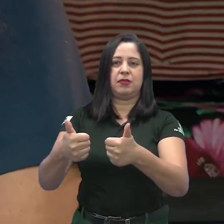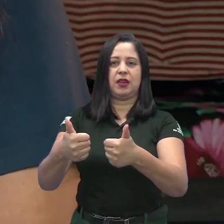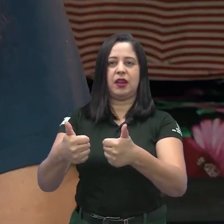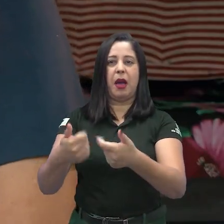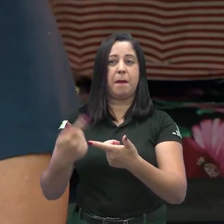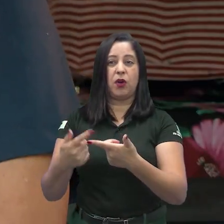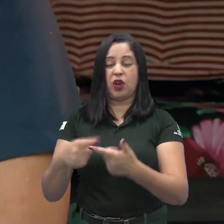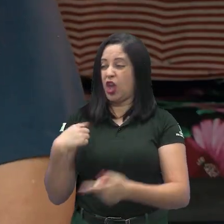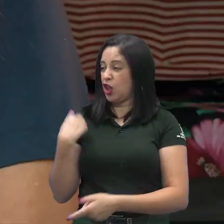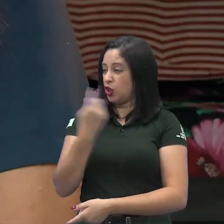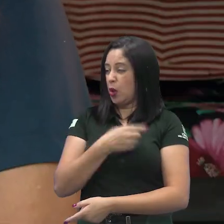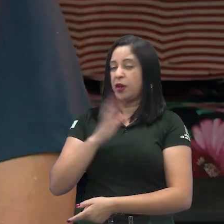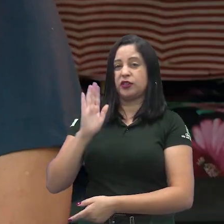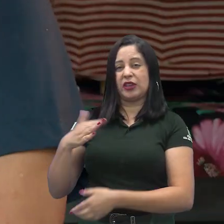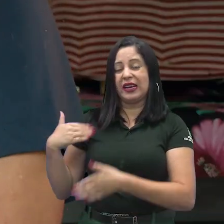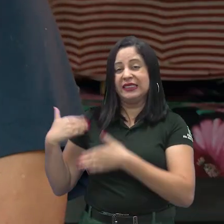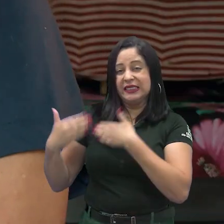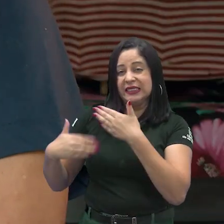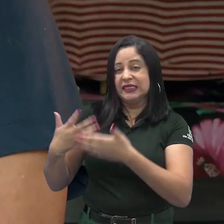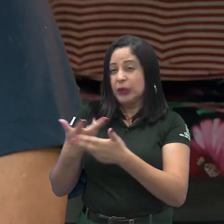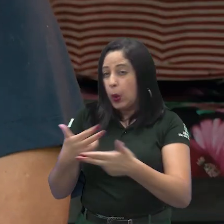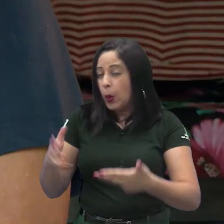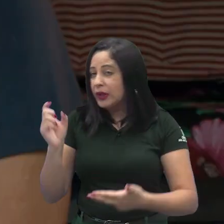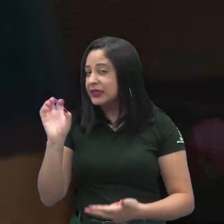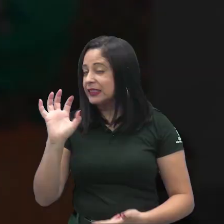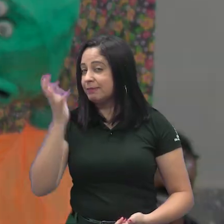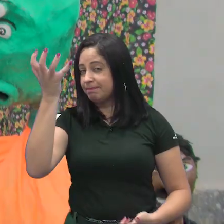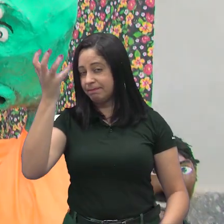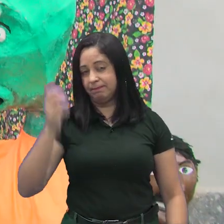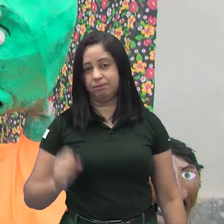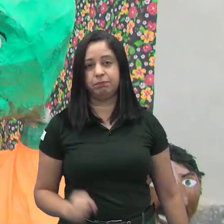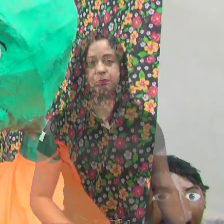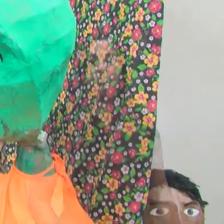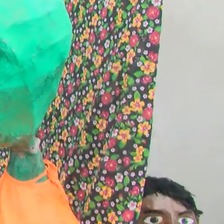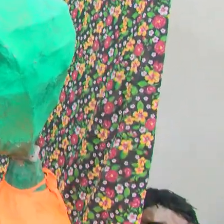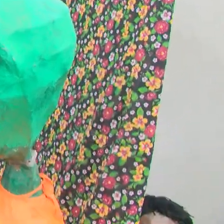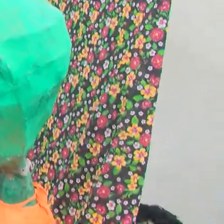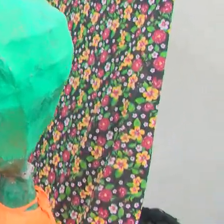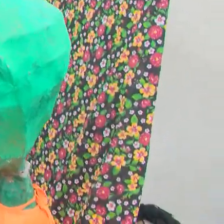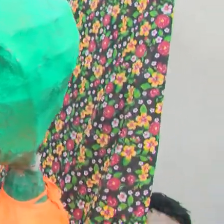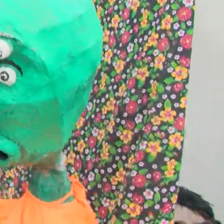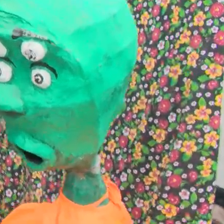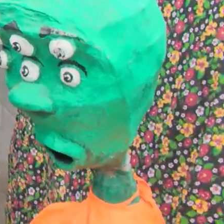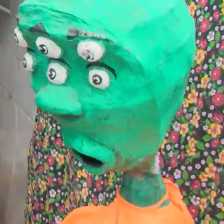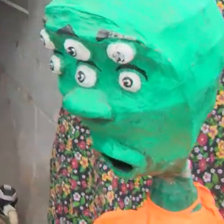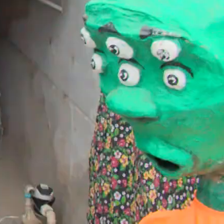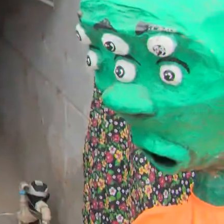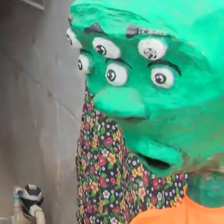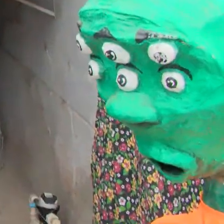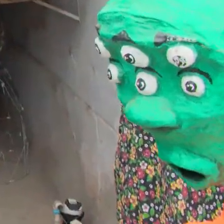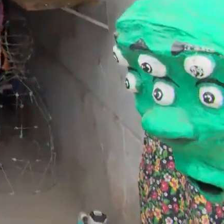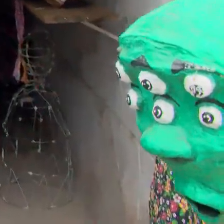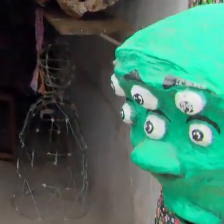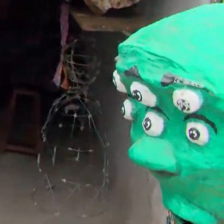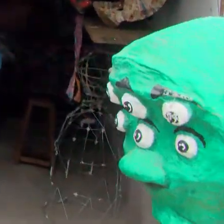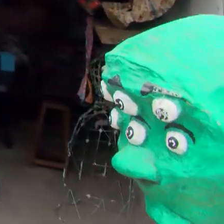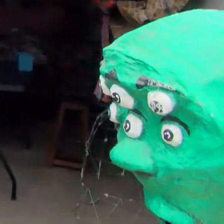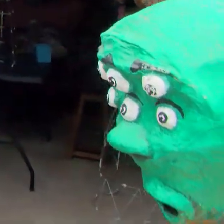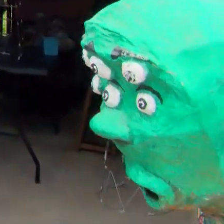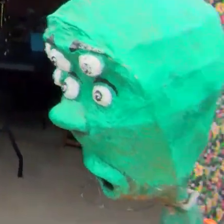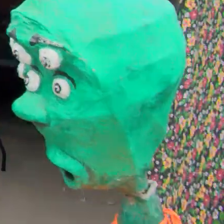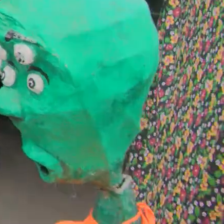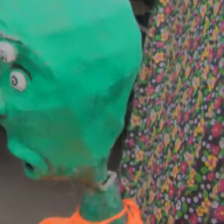com o que a gente já passou, com tudo. E por que você não faz promoção de amigo? Vai decepcionar,